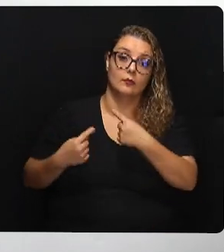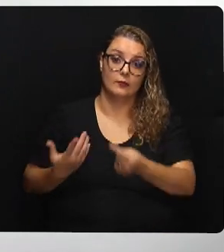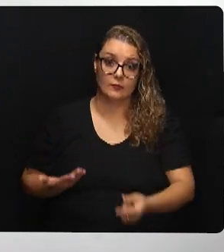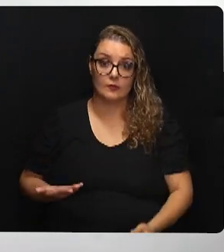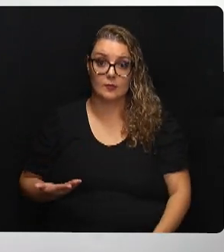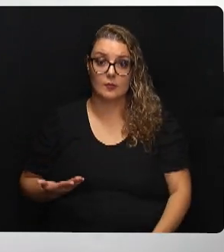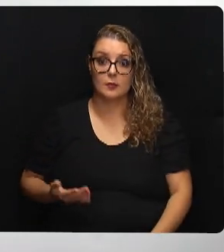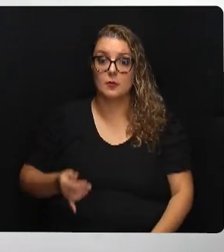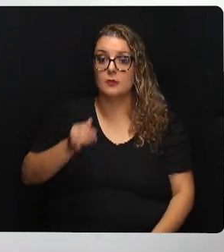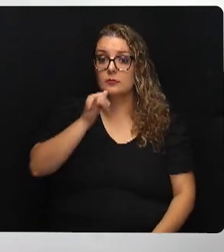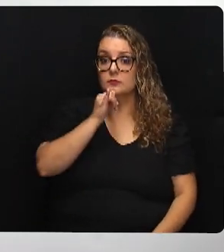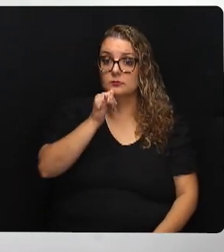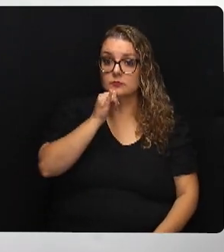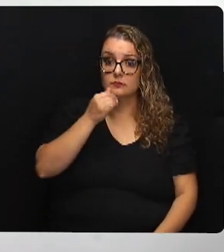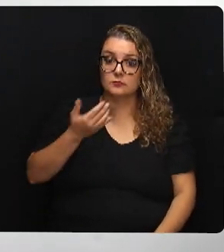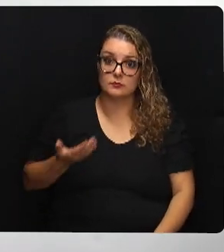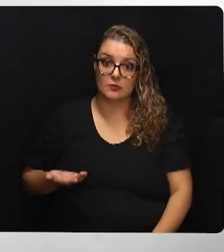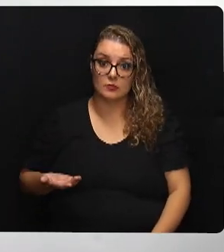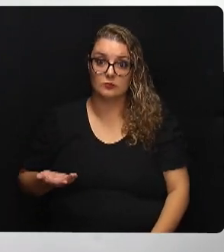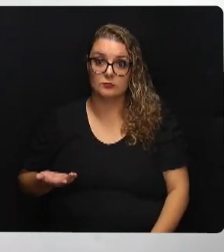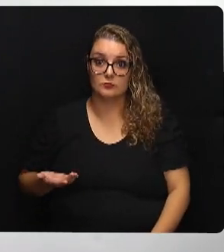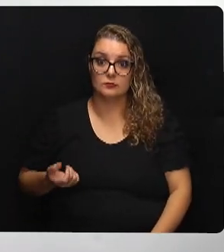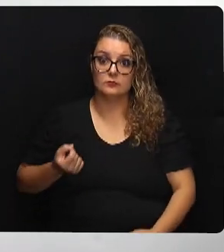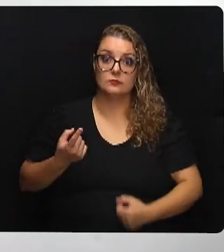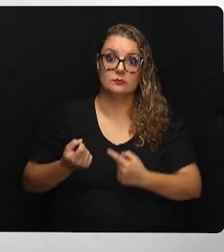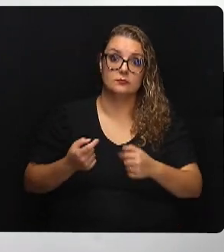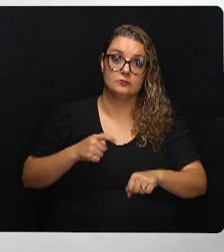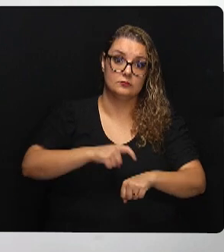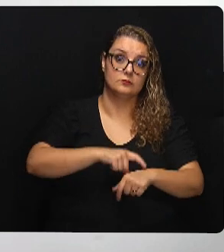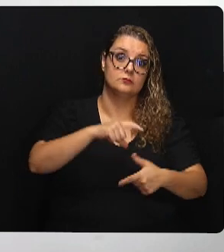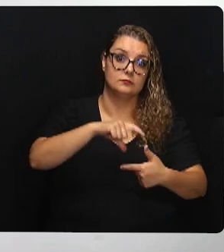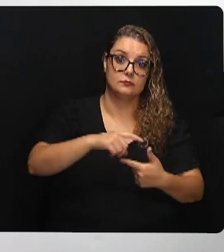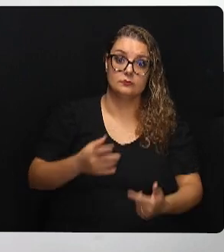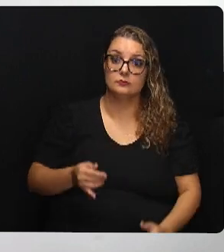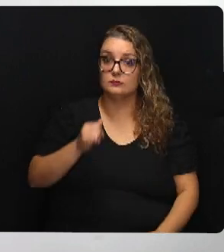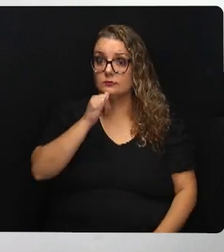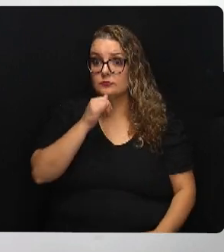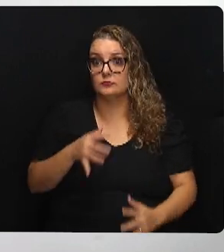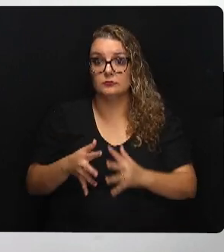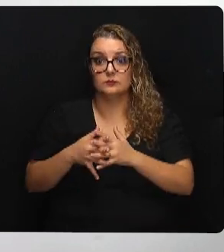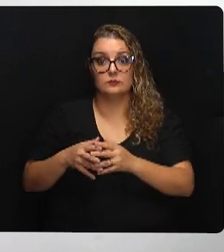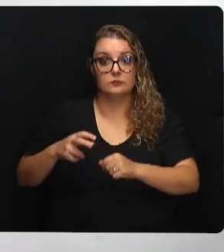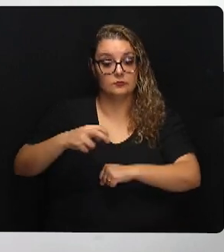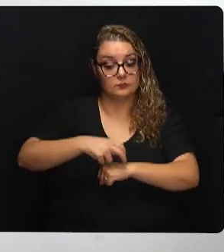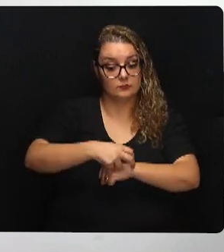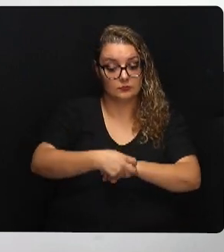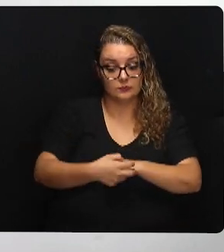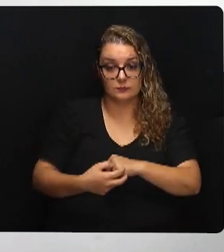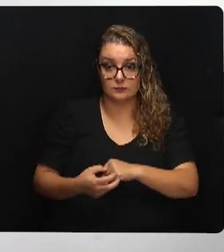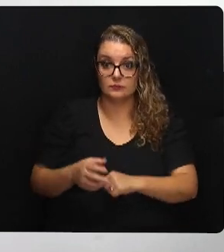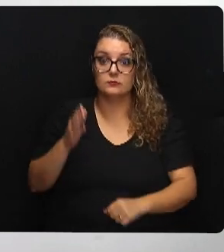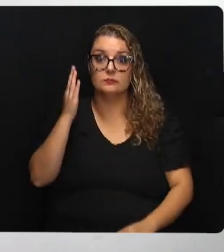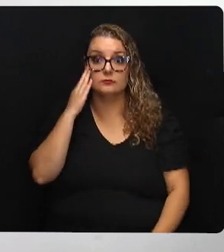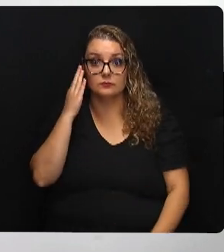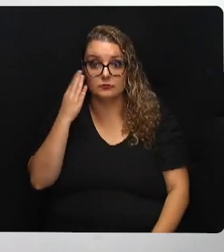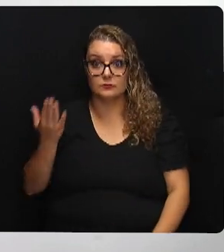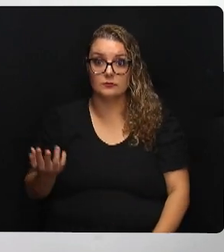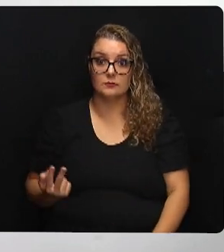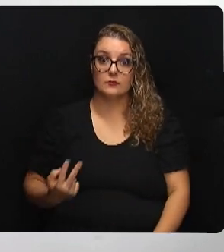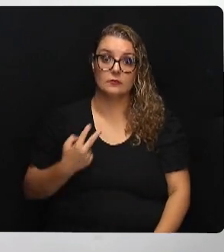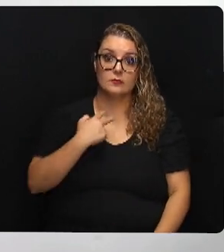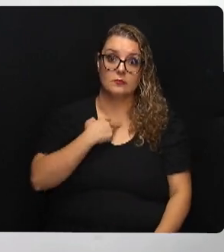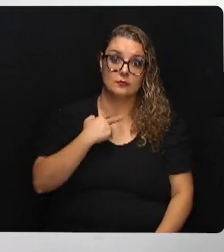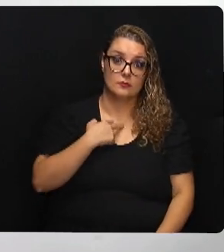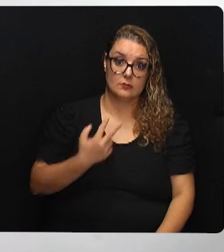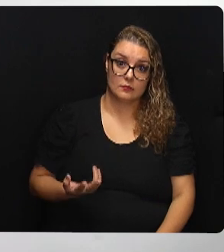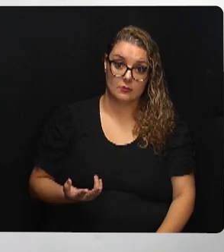coisa, pode ser outra, e, por exemplo, alguns quadros podem, por exemplo, se confundir com a dengue. E a dengue a gente